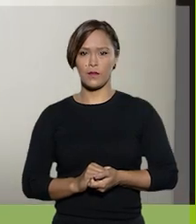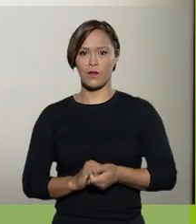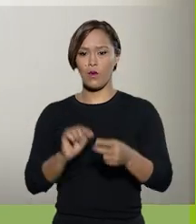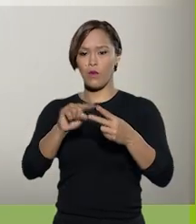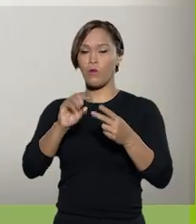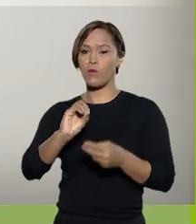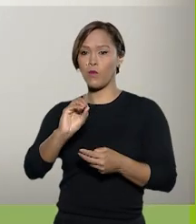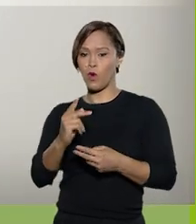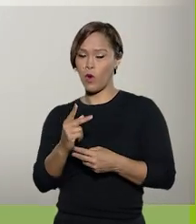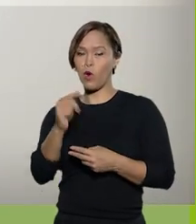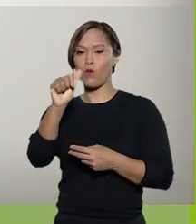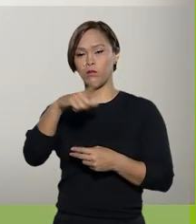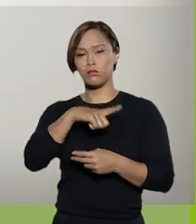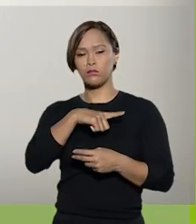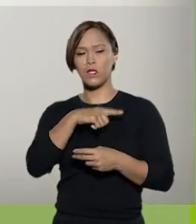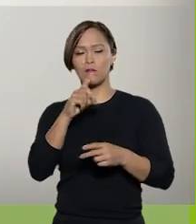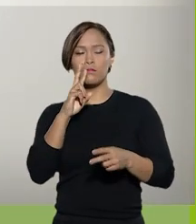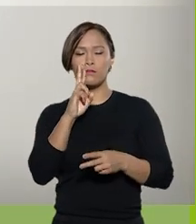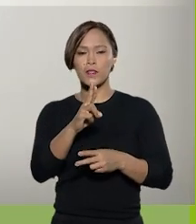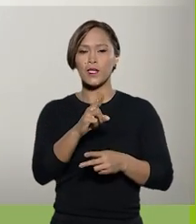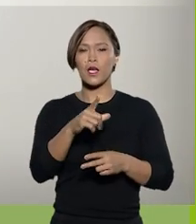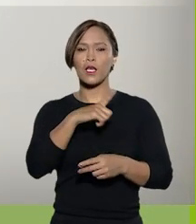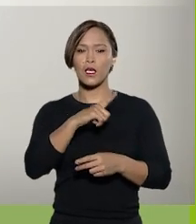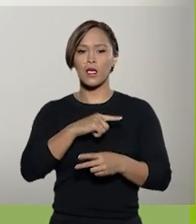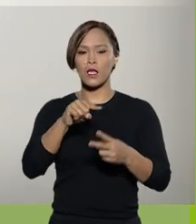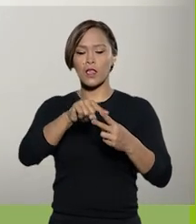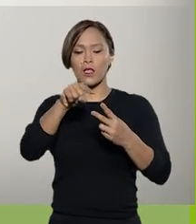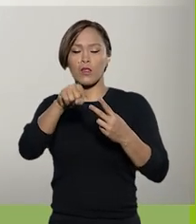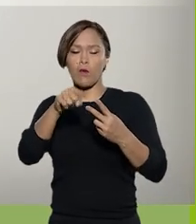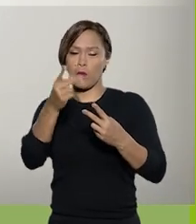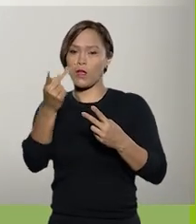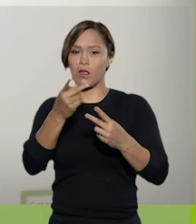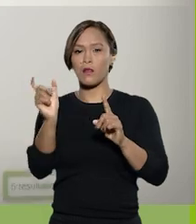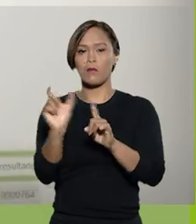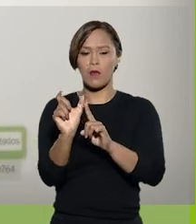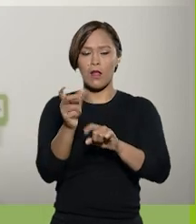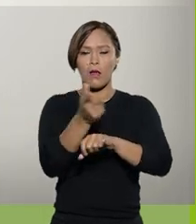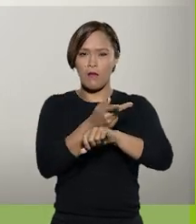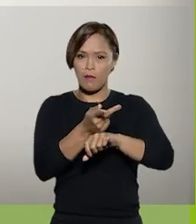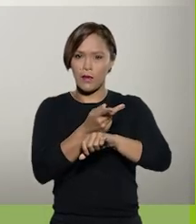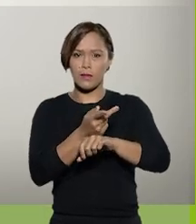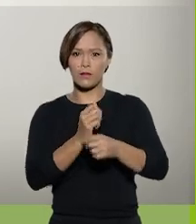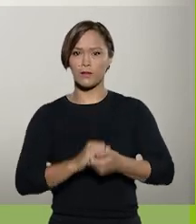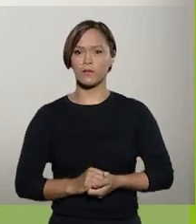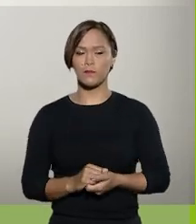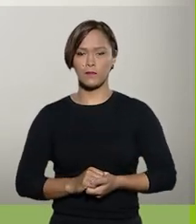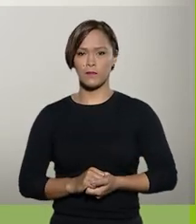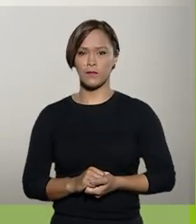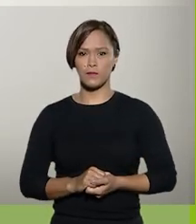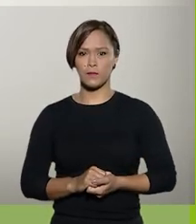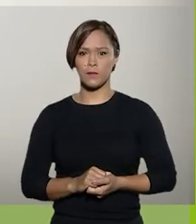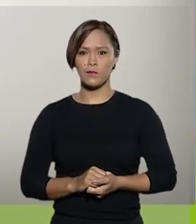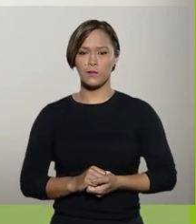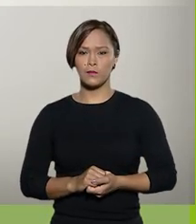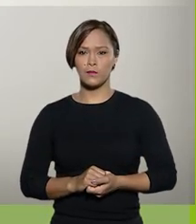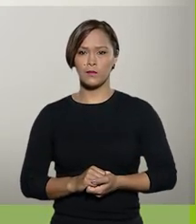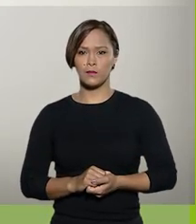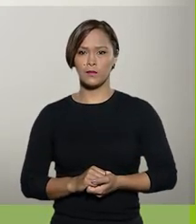o OU para obter resultados que contenham pelo menos uma das palavras buscadas